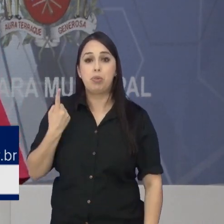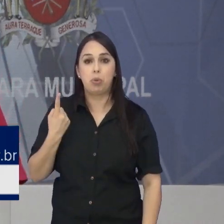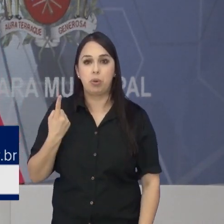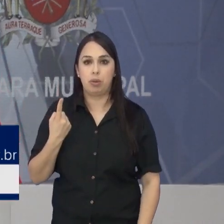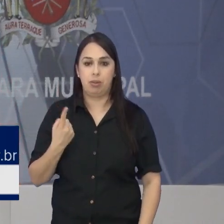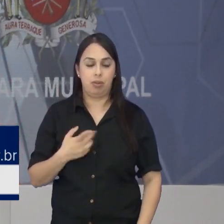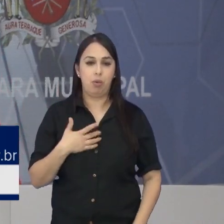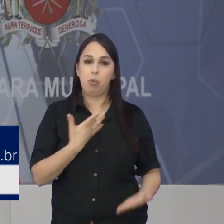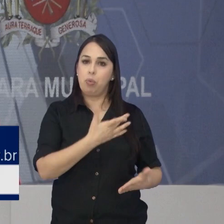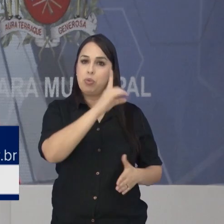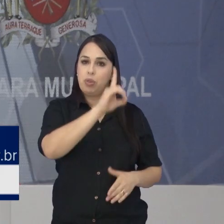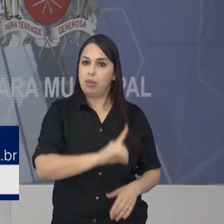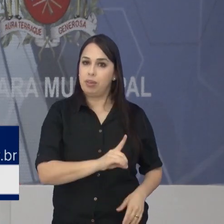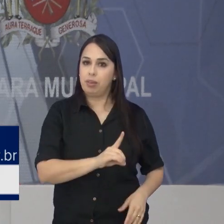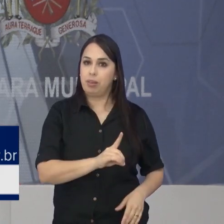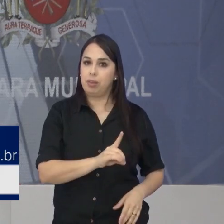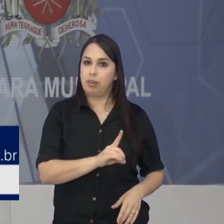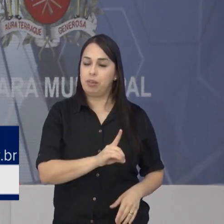ser reconduzido